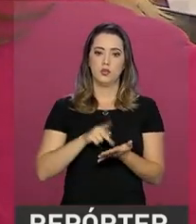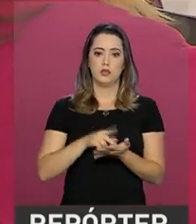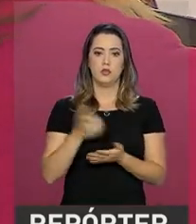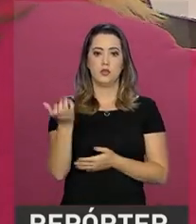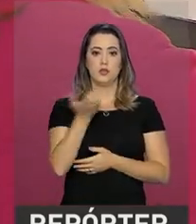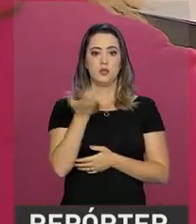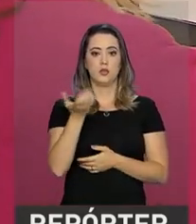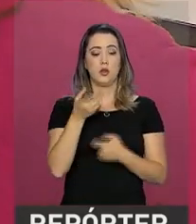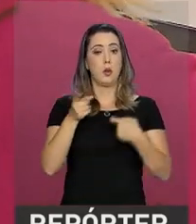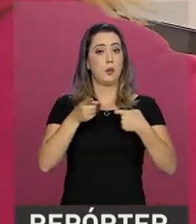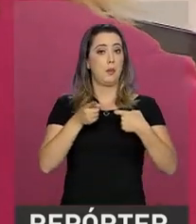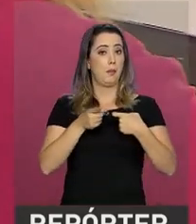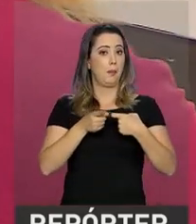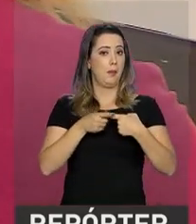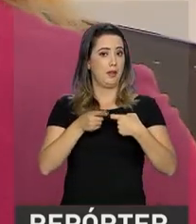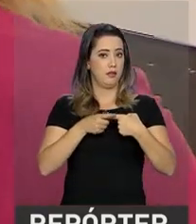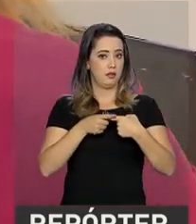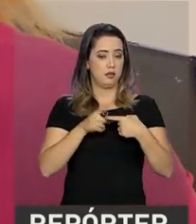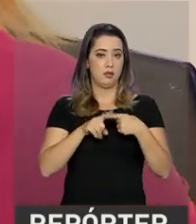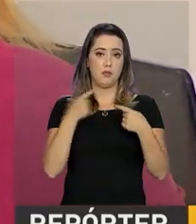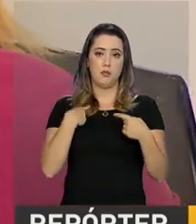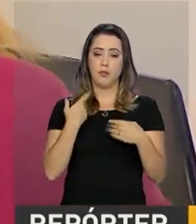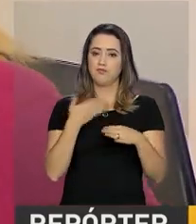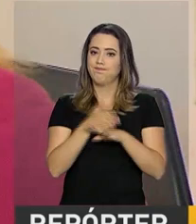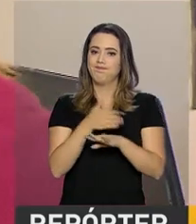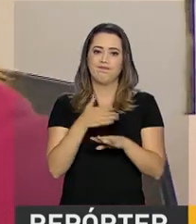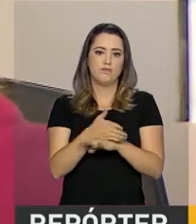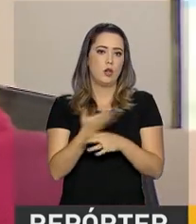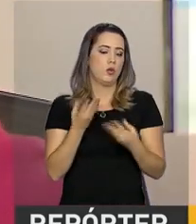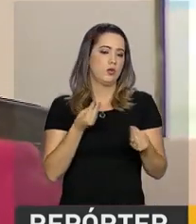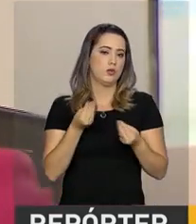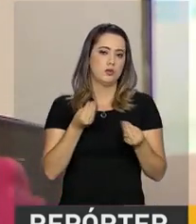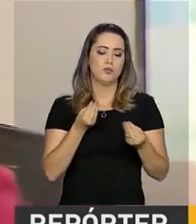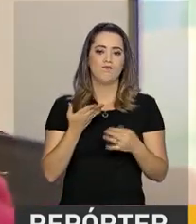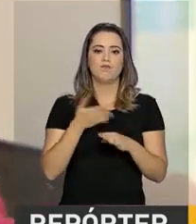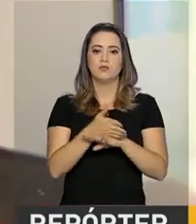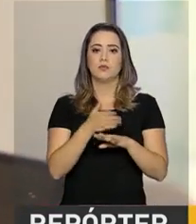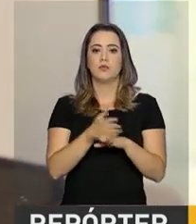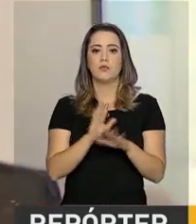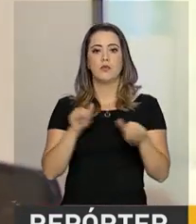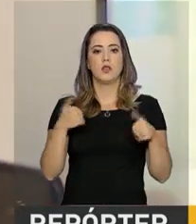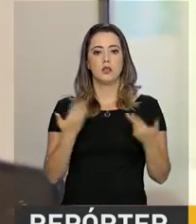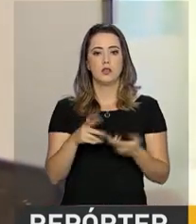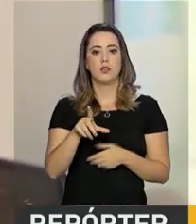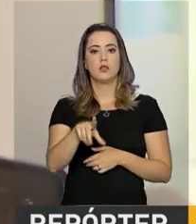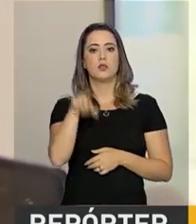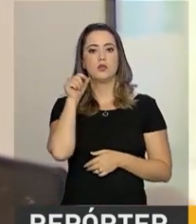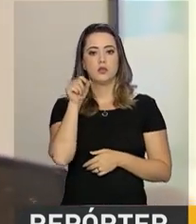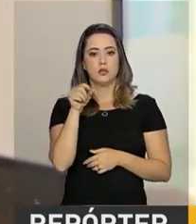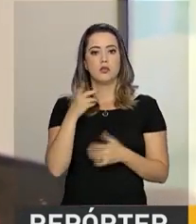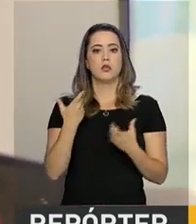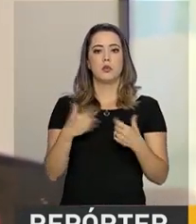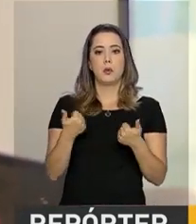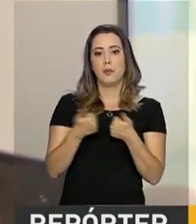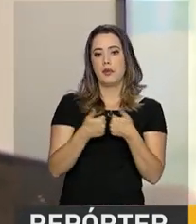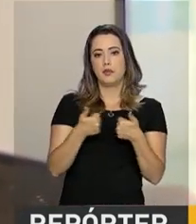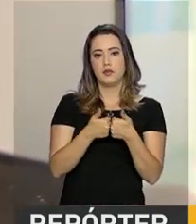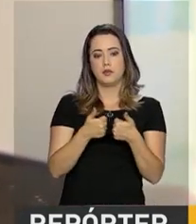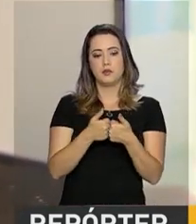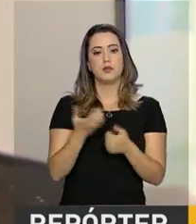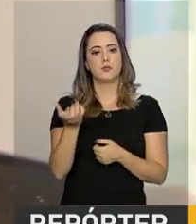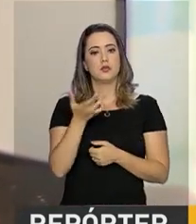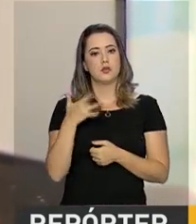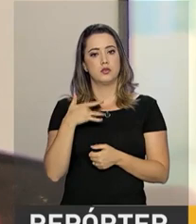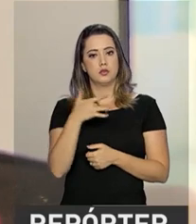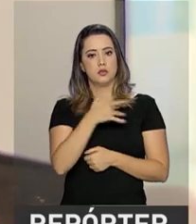mesmo é medicina só que menor ainda não foi suficiente para eu poder me candidatar então eu escolhi uma área que é mais próxima à área da saúde